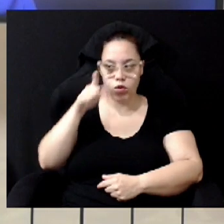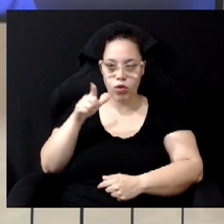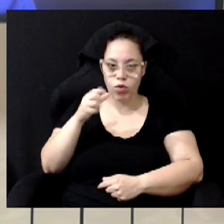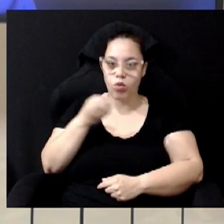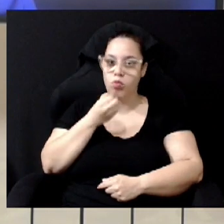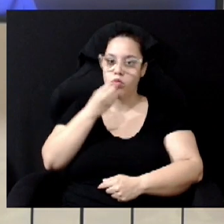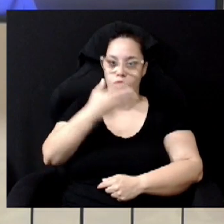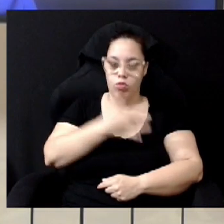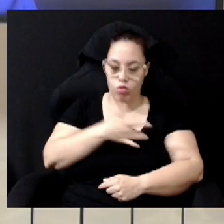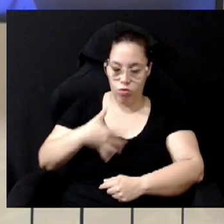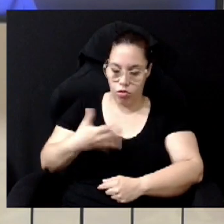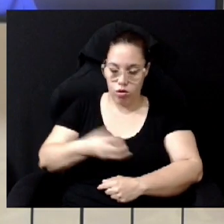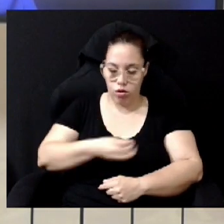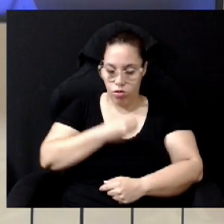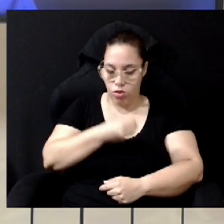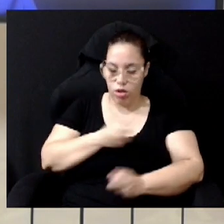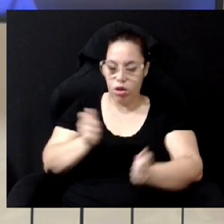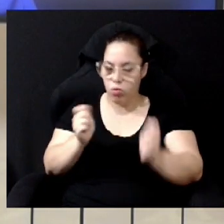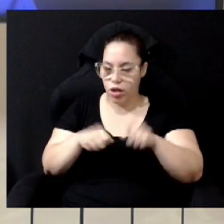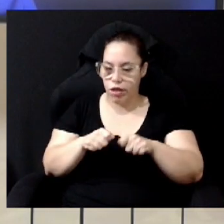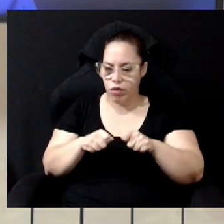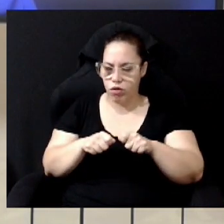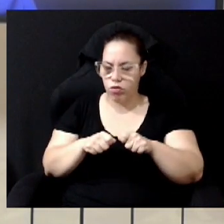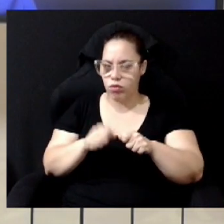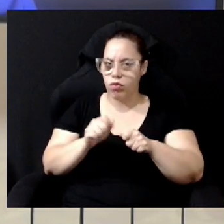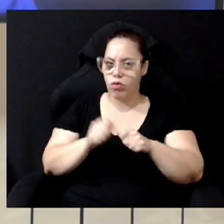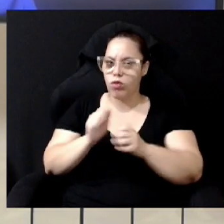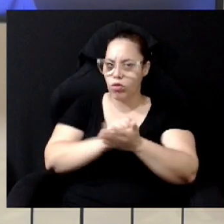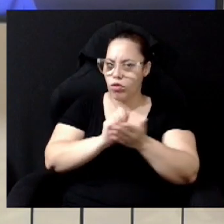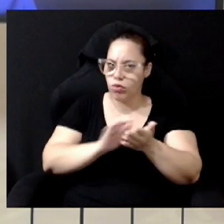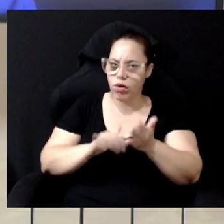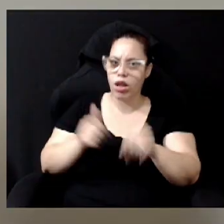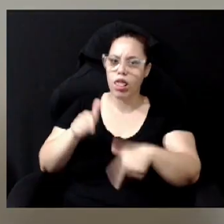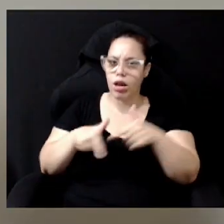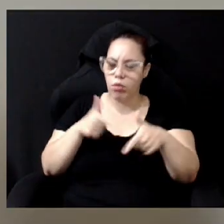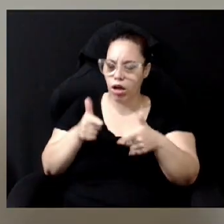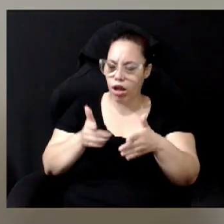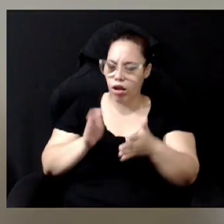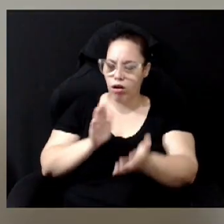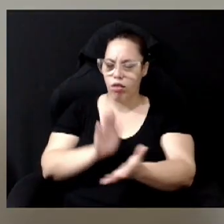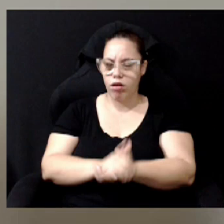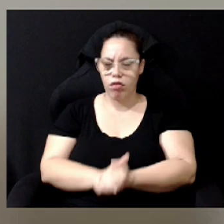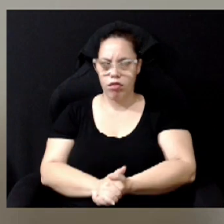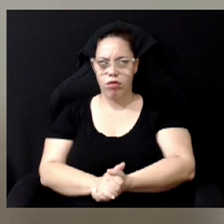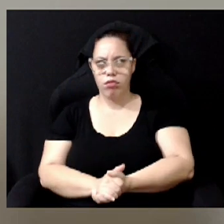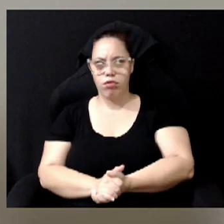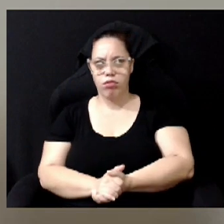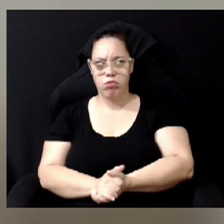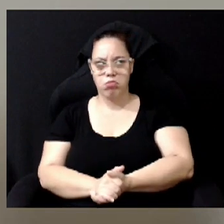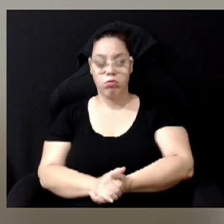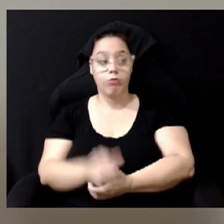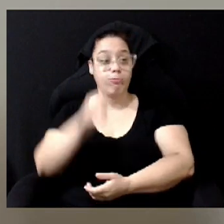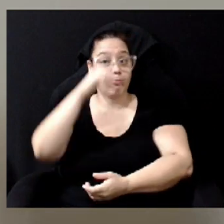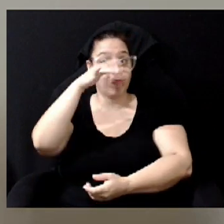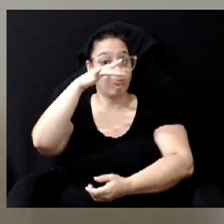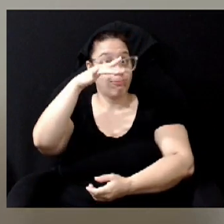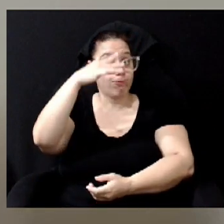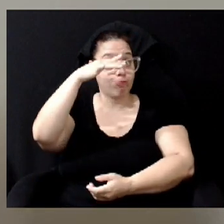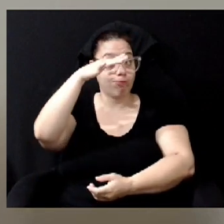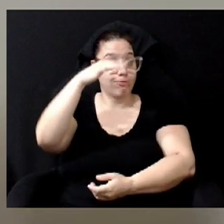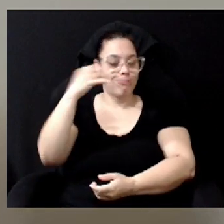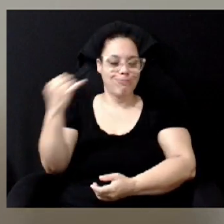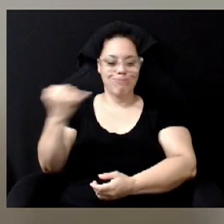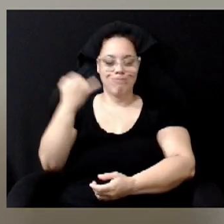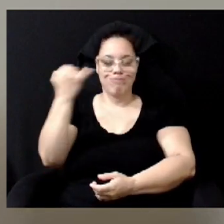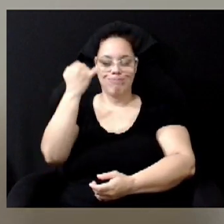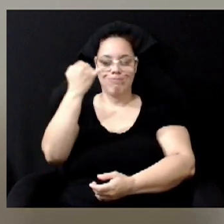de vida? É possível fazer as atividades, trabalhar? Ana Paula, essa é uma questão fundamental,